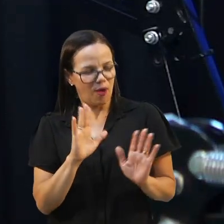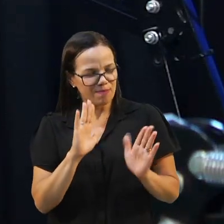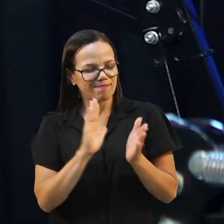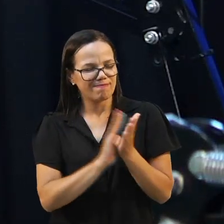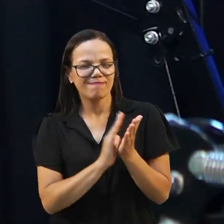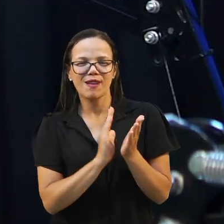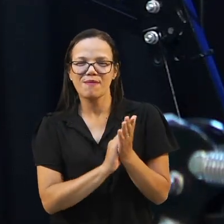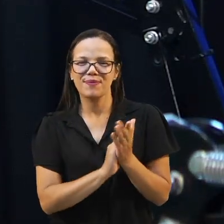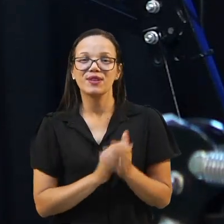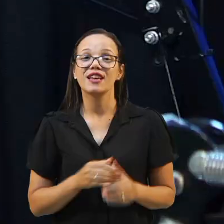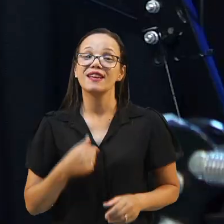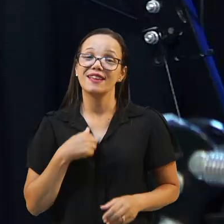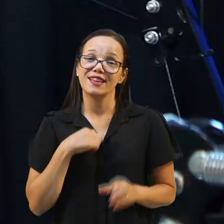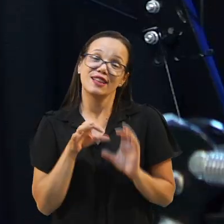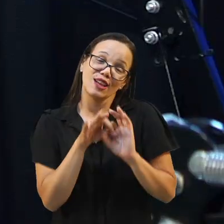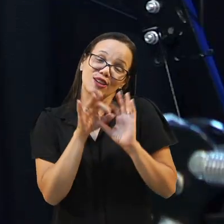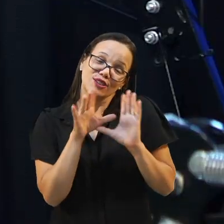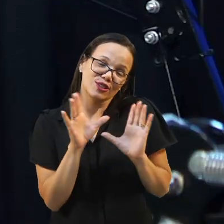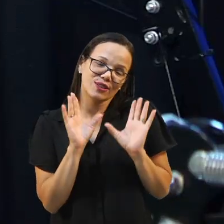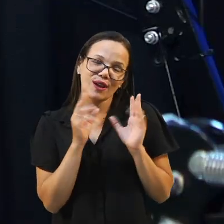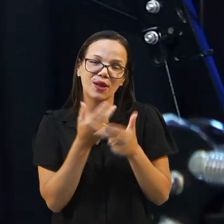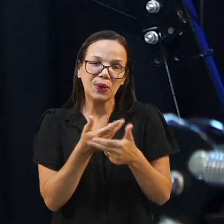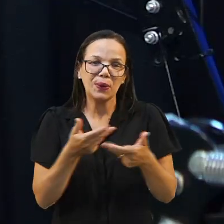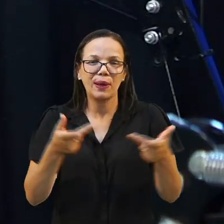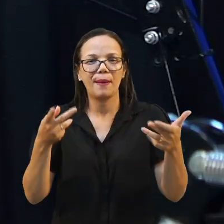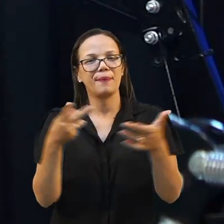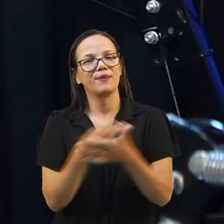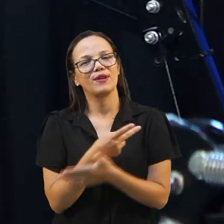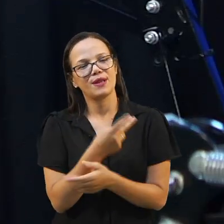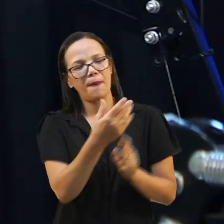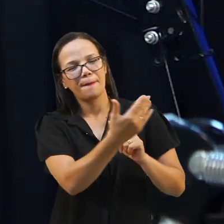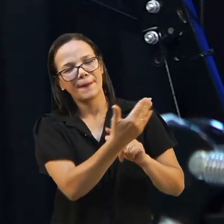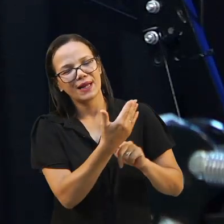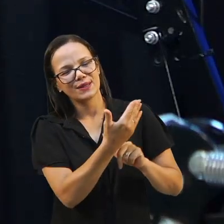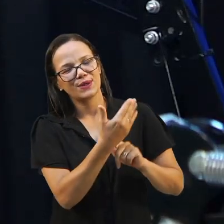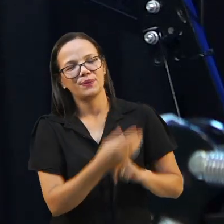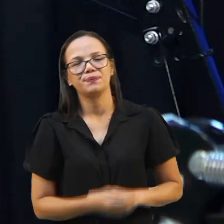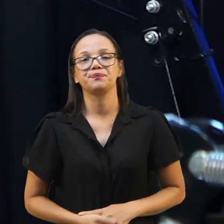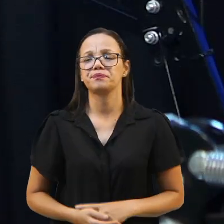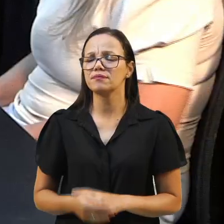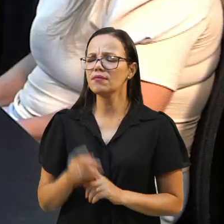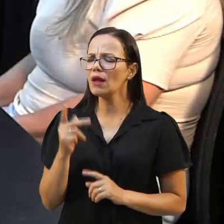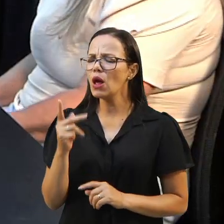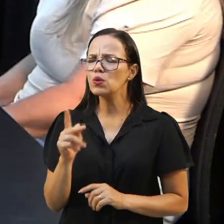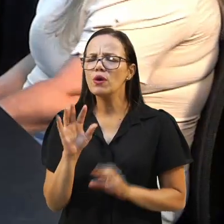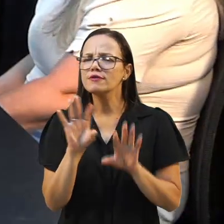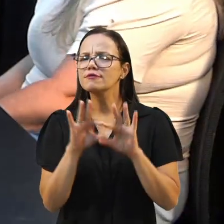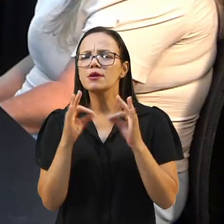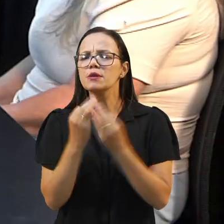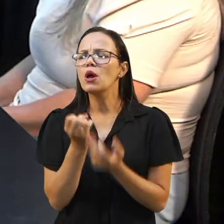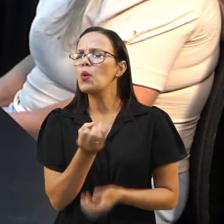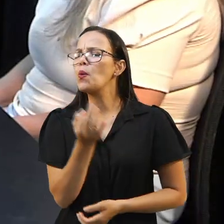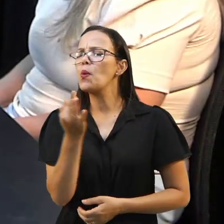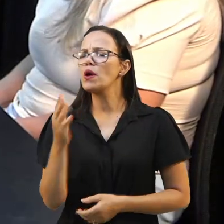E permitiu que as coisas acontecessem a meu favor. A sua família, o senhor tinha quantos